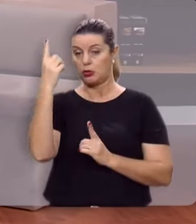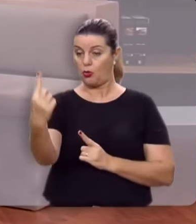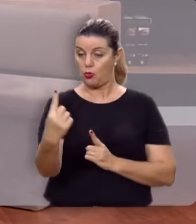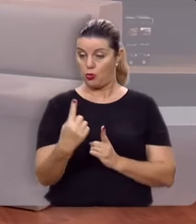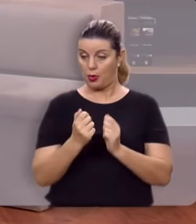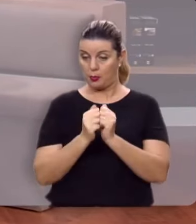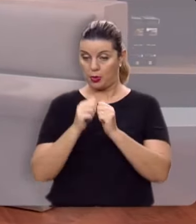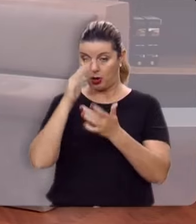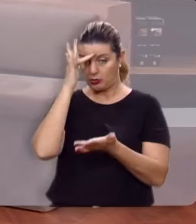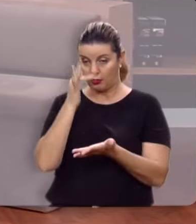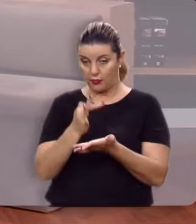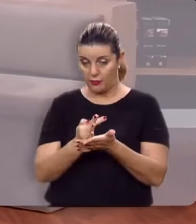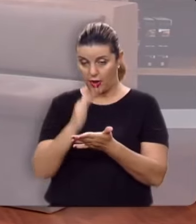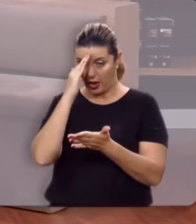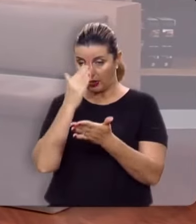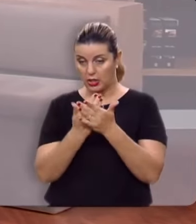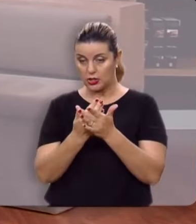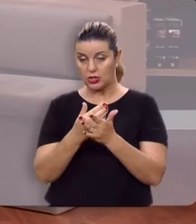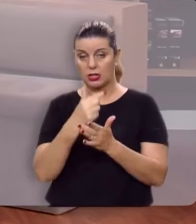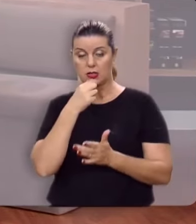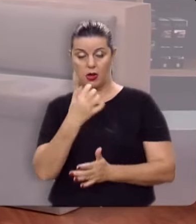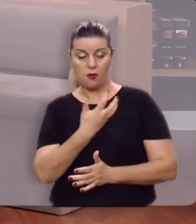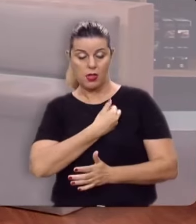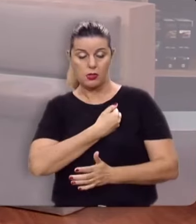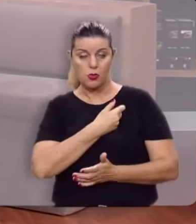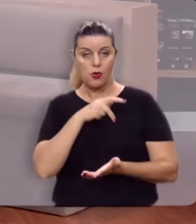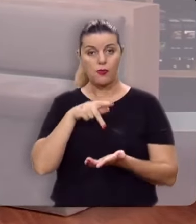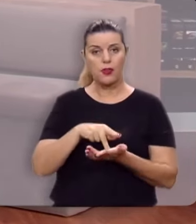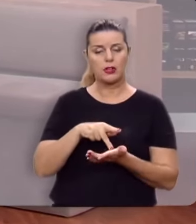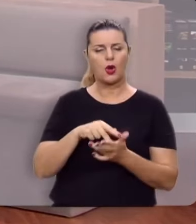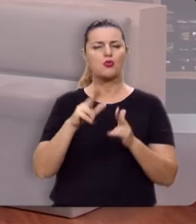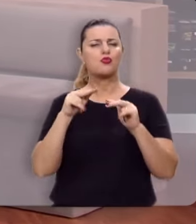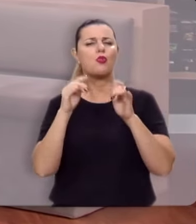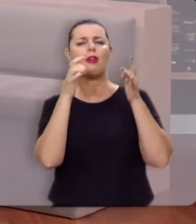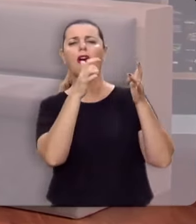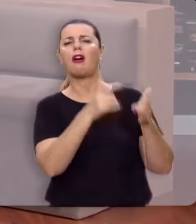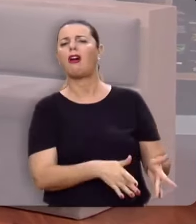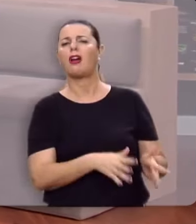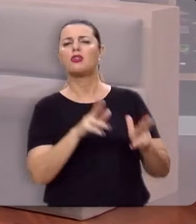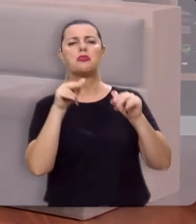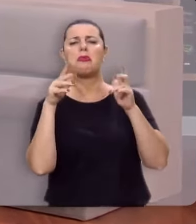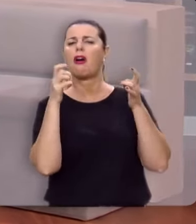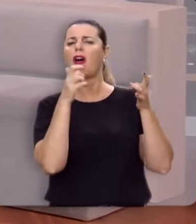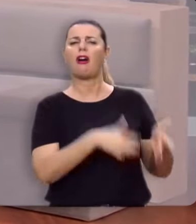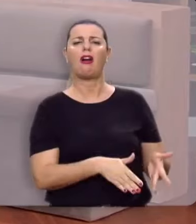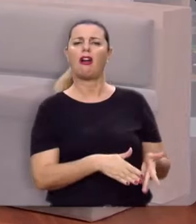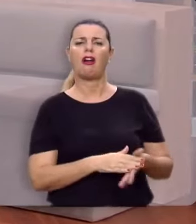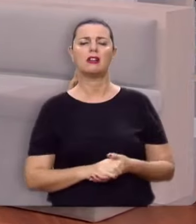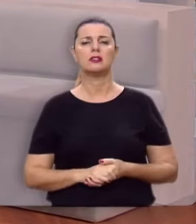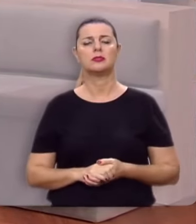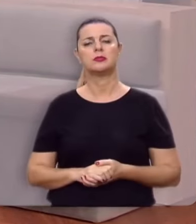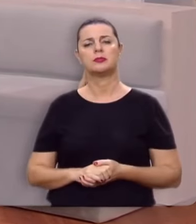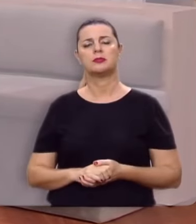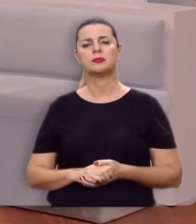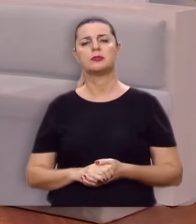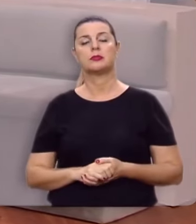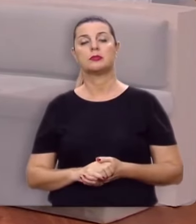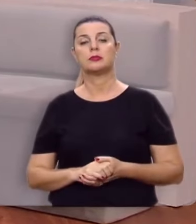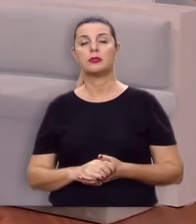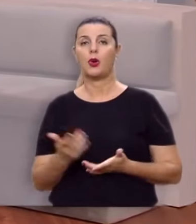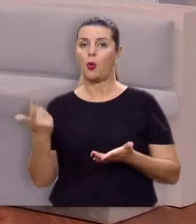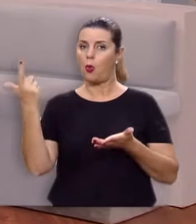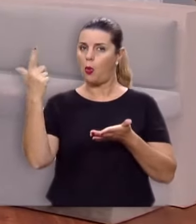pela fé e crê nele como seu Salvador pessoal, nunca é lançado fora. Nunca.